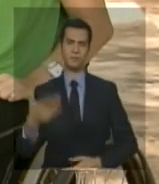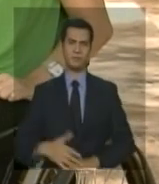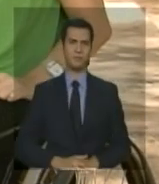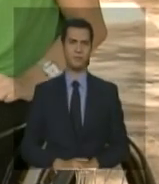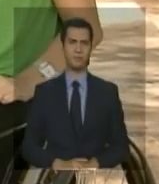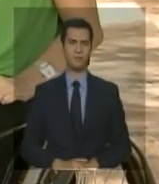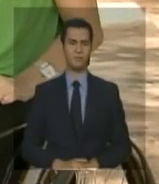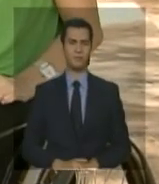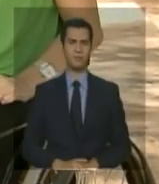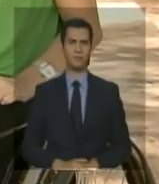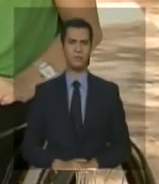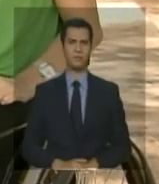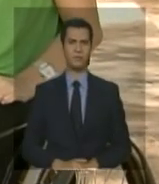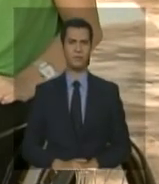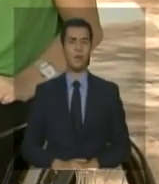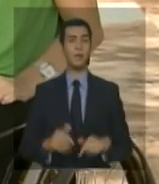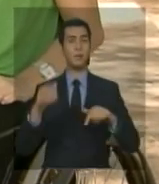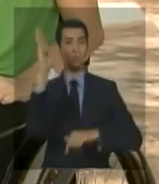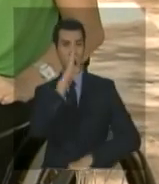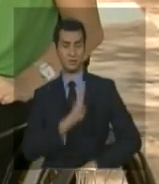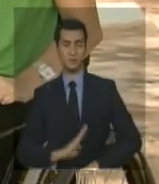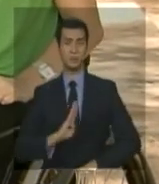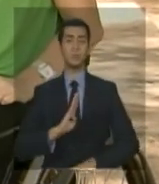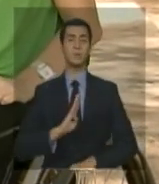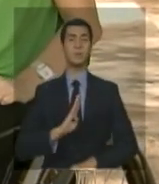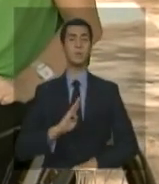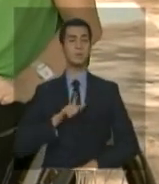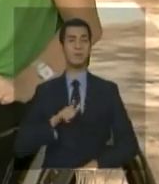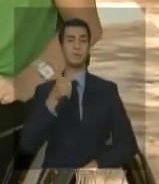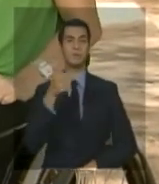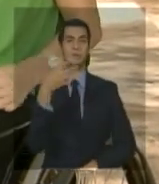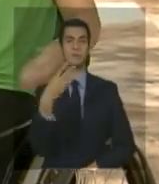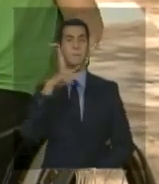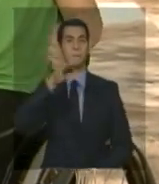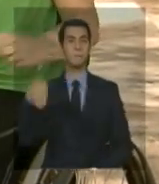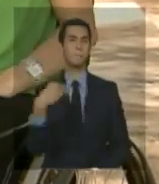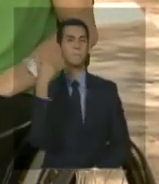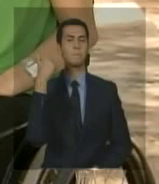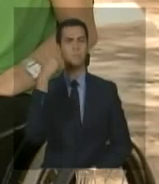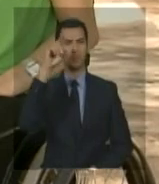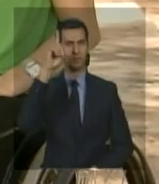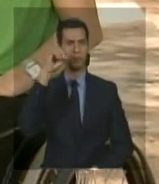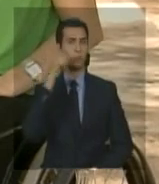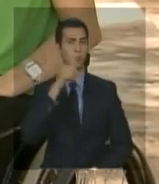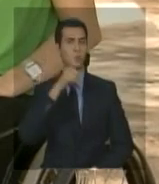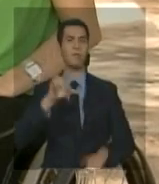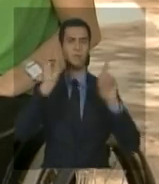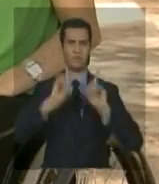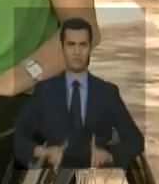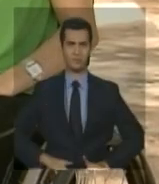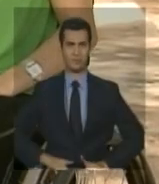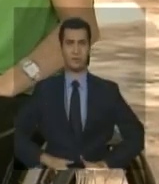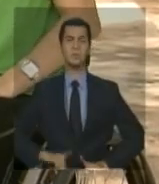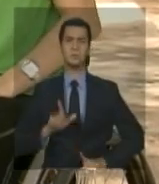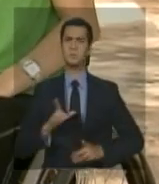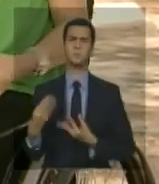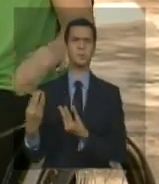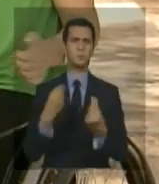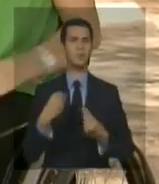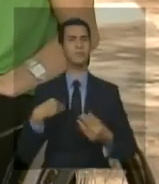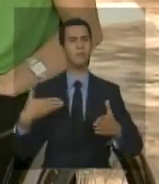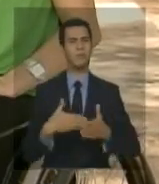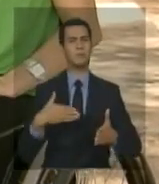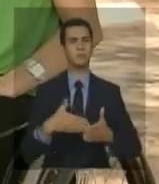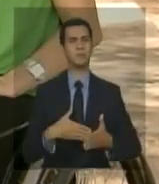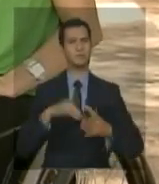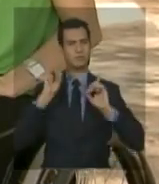a maioria é representada por mulheres. São mais de 13 milhões. Mesmo com limitações, várias delas optaram por serem mães. Mas